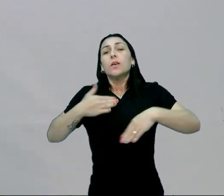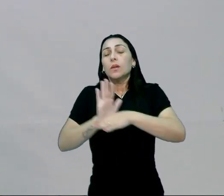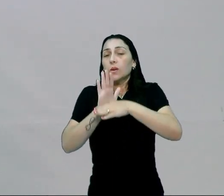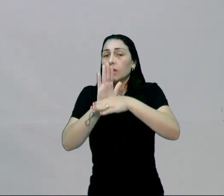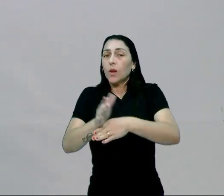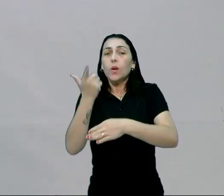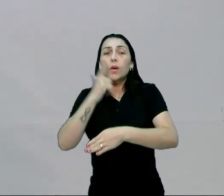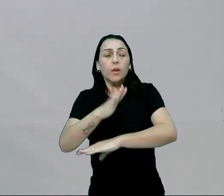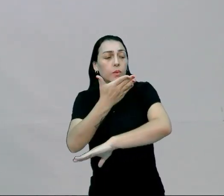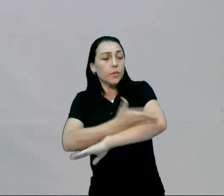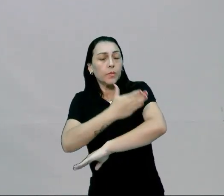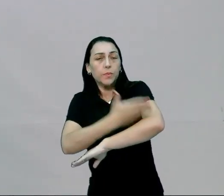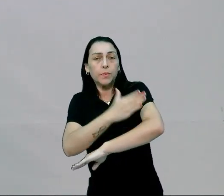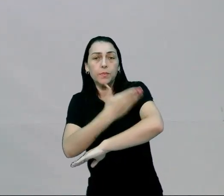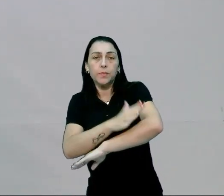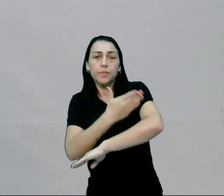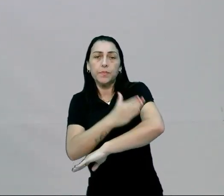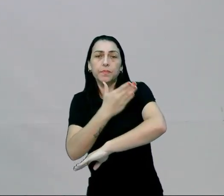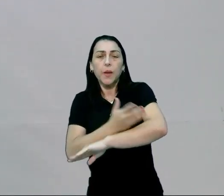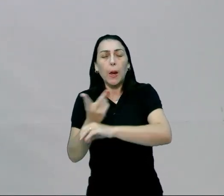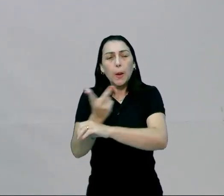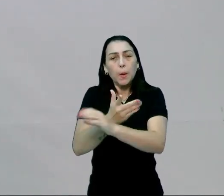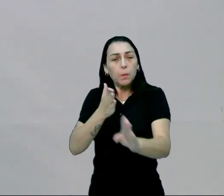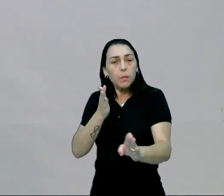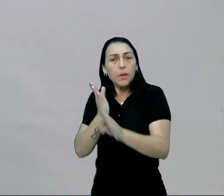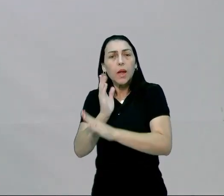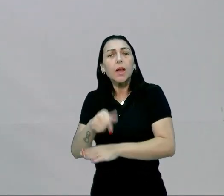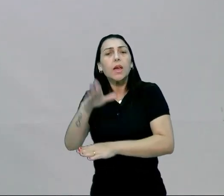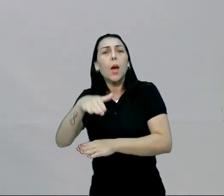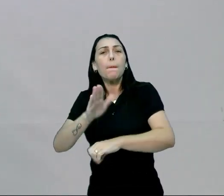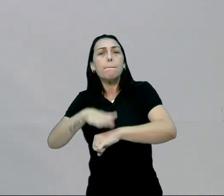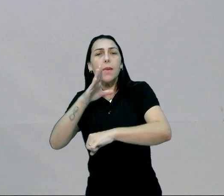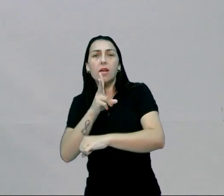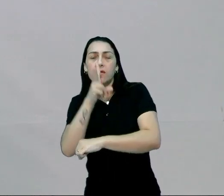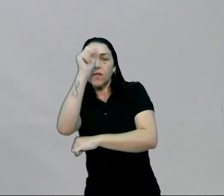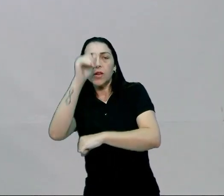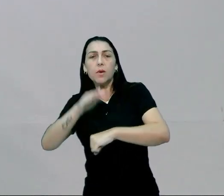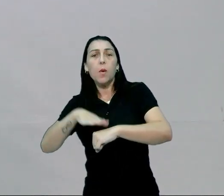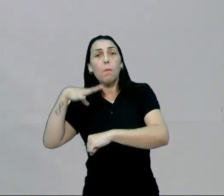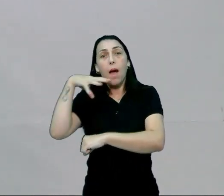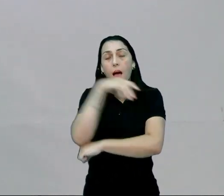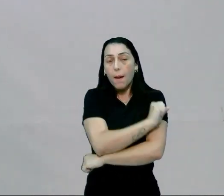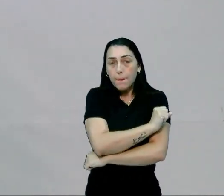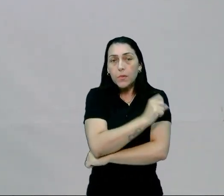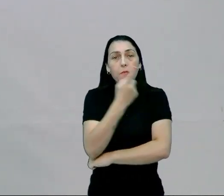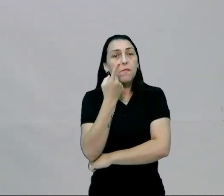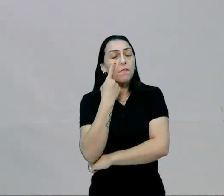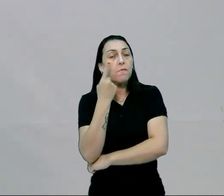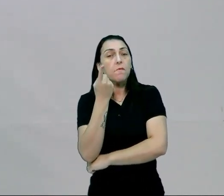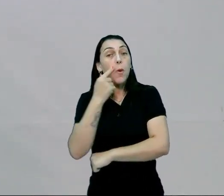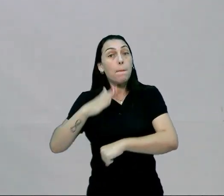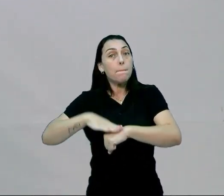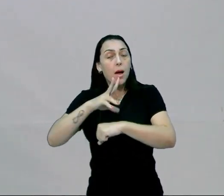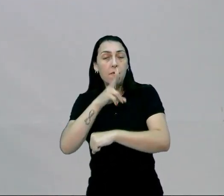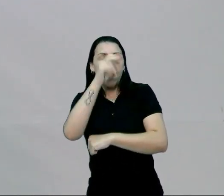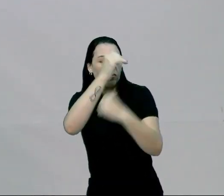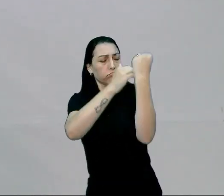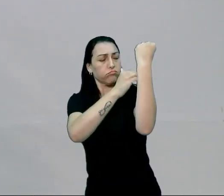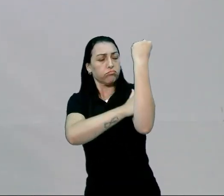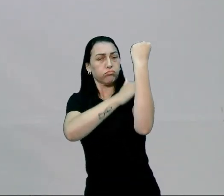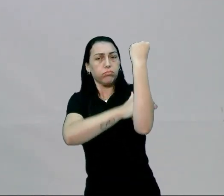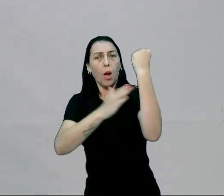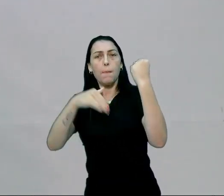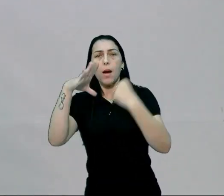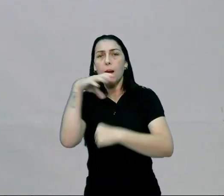que a gente consegue treinar. Então, aqueles que buscavam identificar quem era o mais forte, quem era o mais rápido. Vejam, o mais forte, o mais